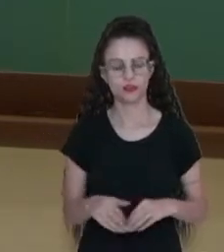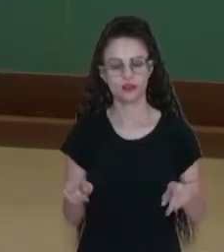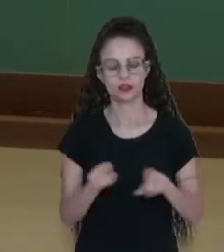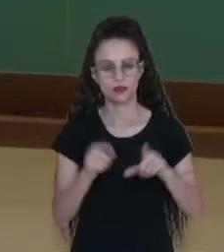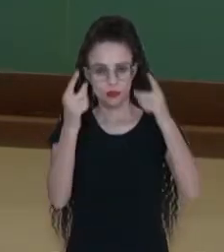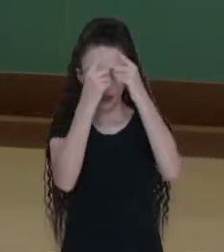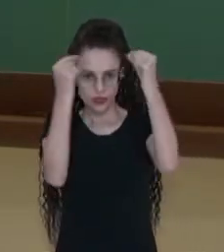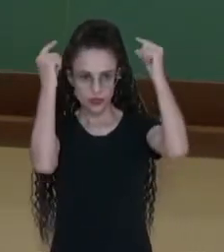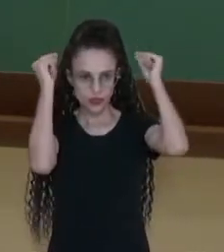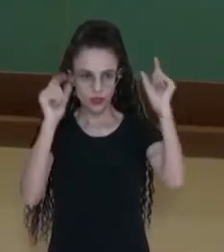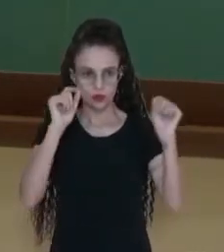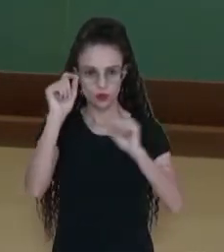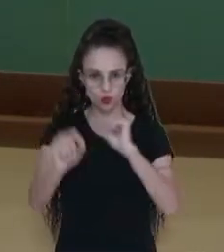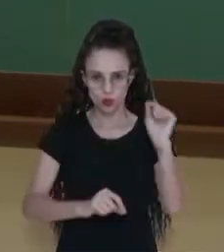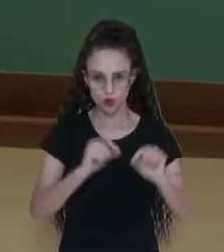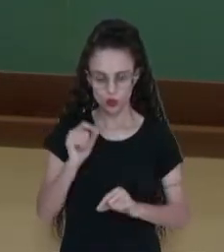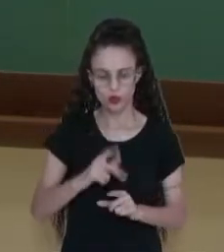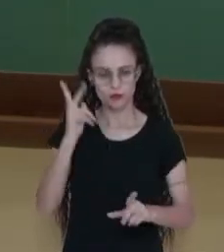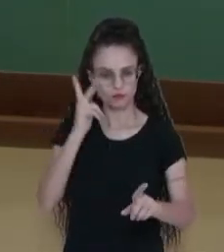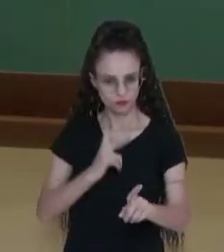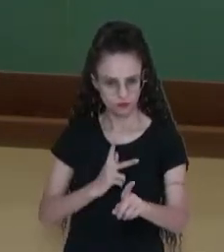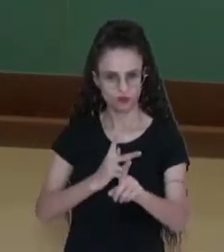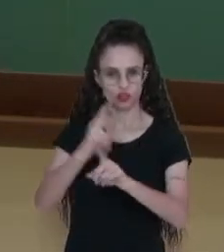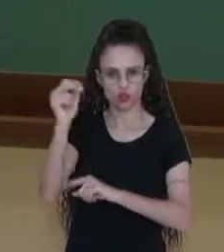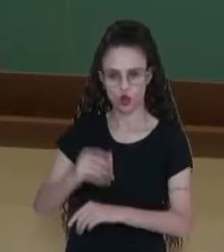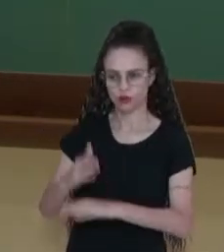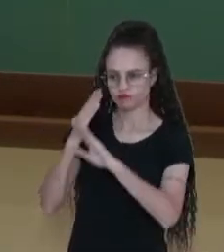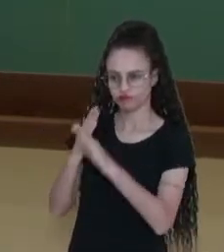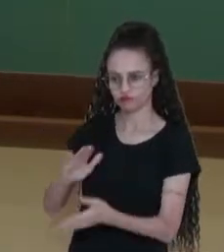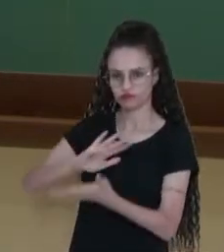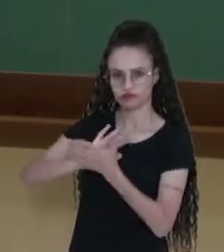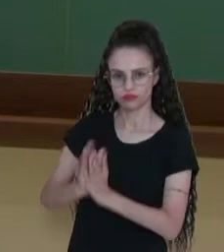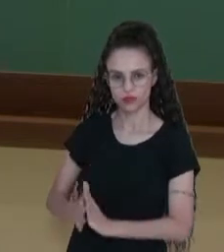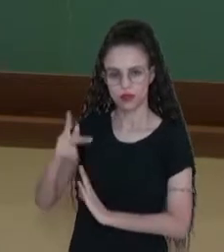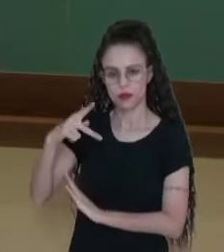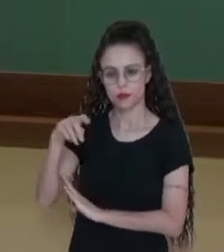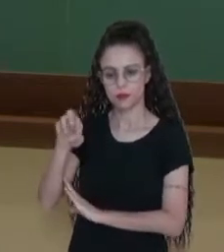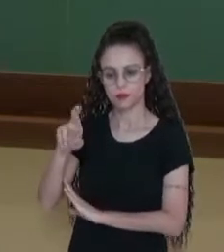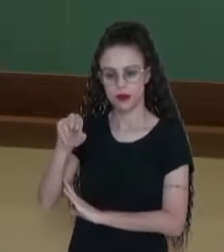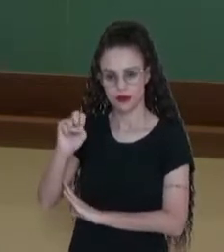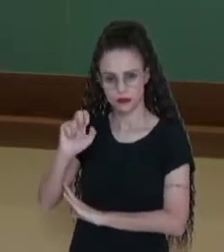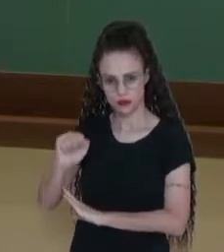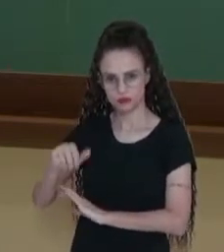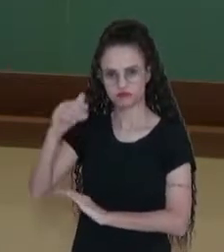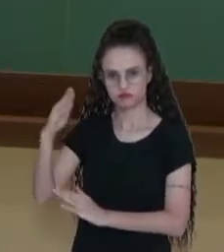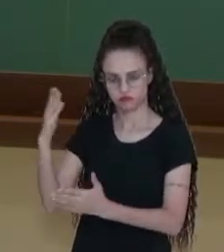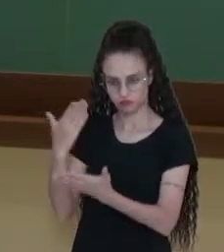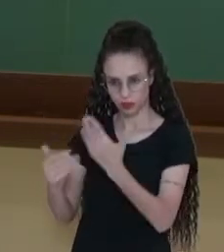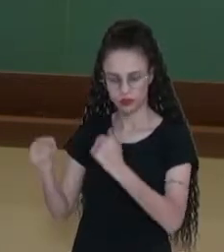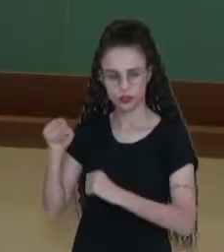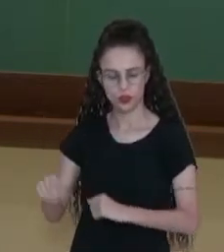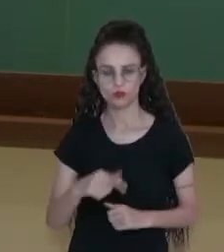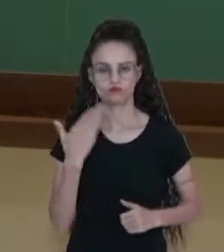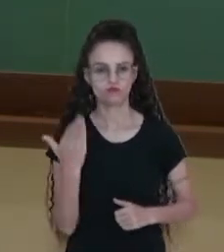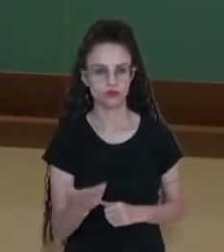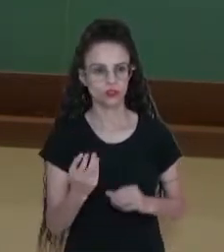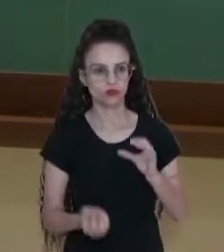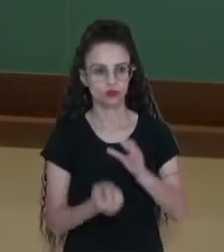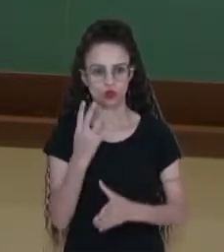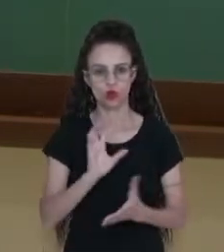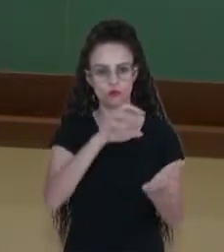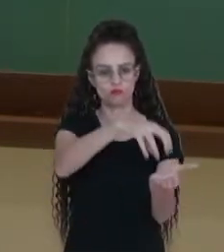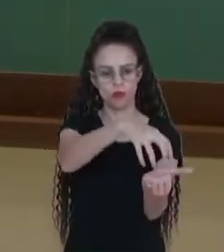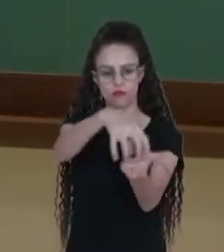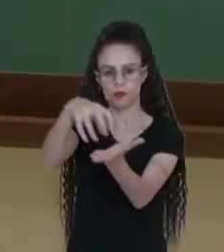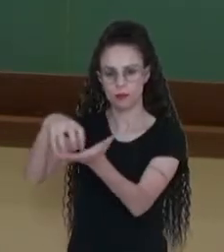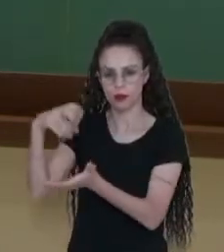dos gregos, logo após sua vitória sobre os persas, que Alexandre estendeu suas fronteiras até a Índia, ele veio fundando as Alexandrias. O que